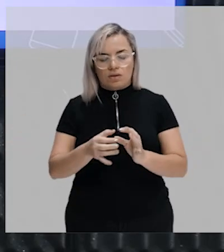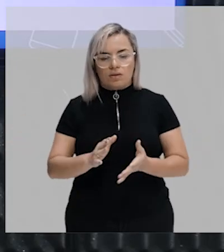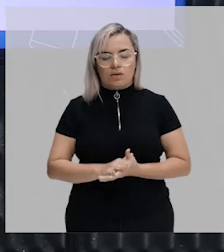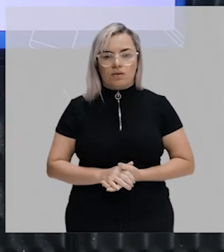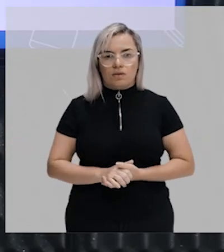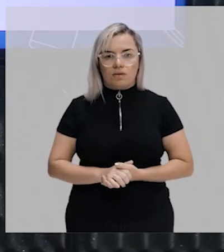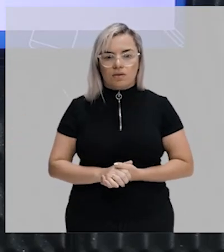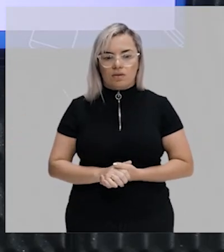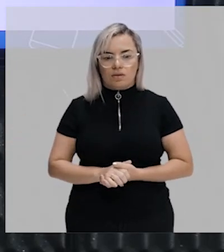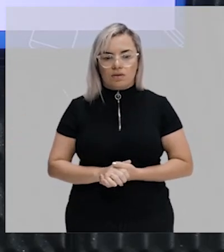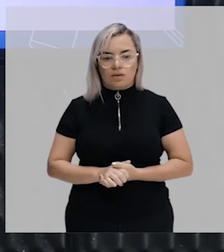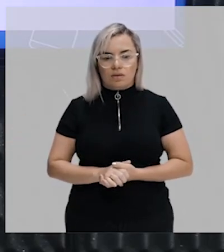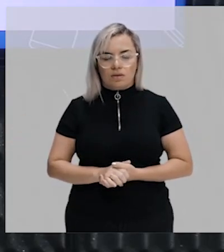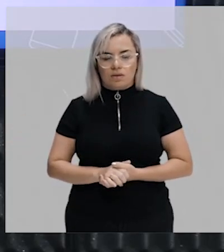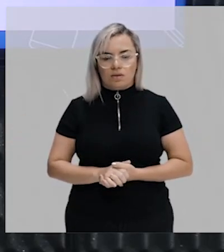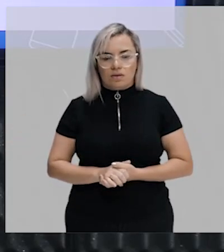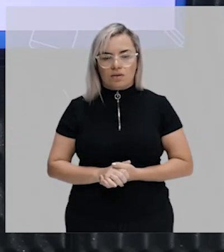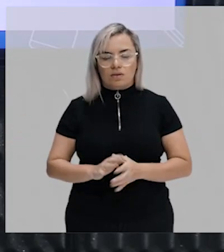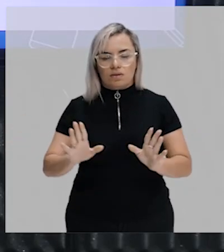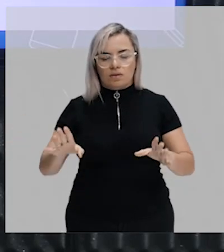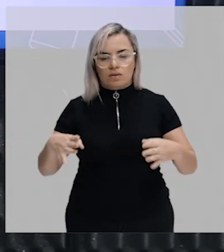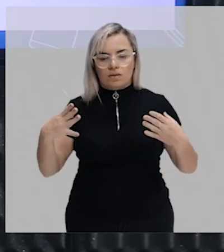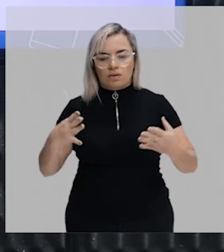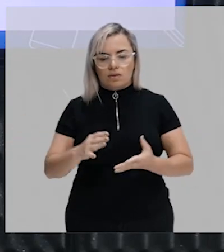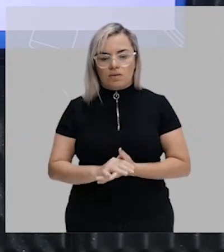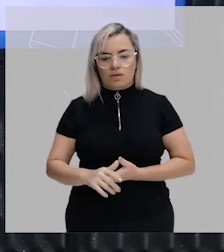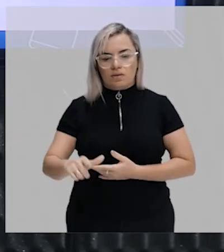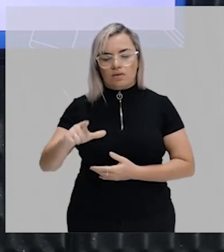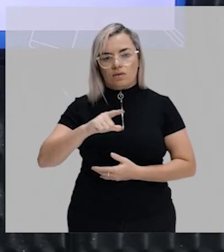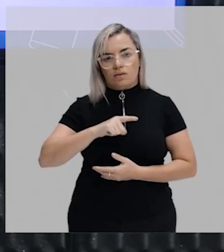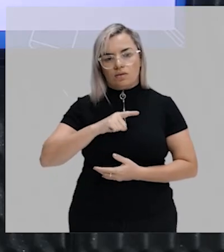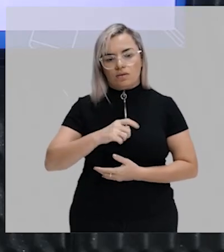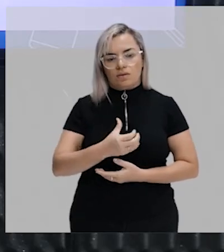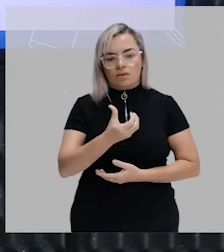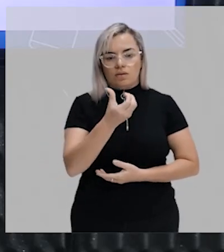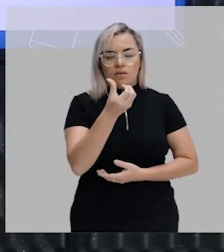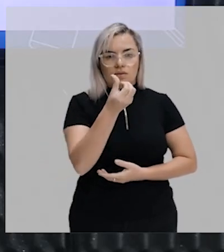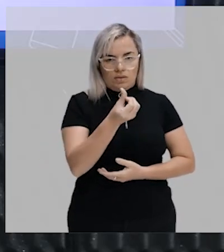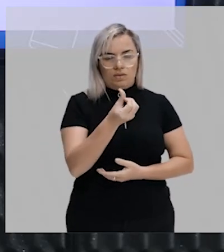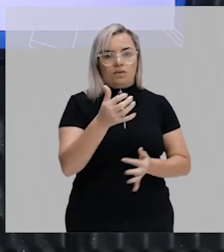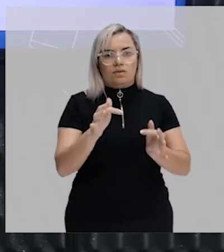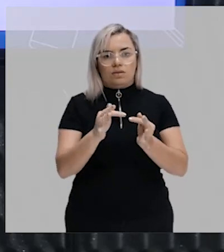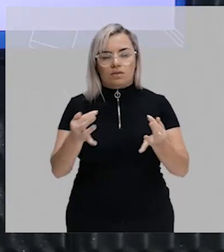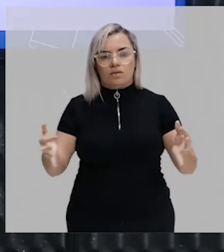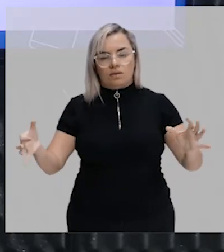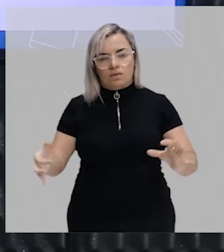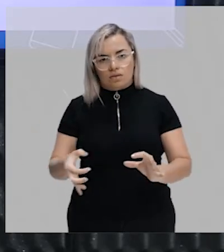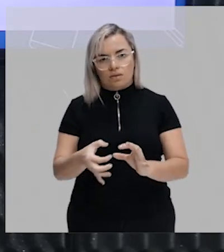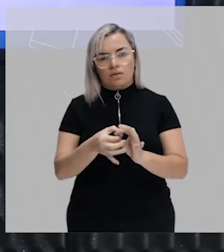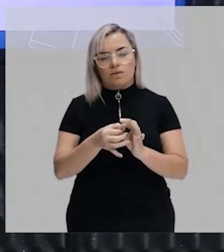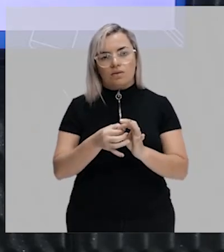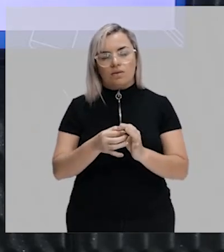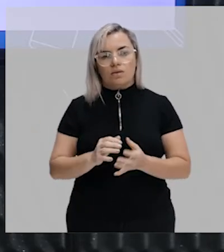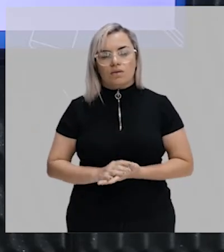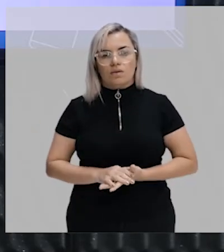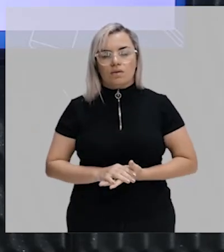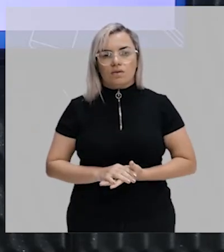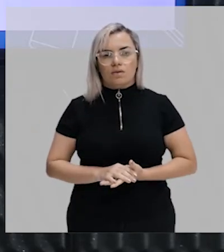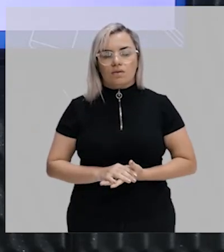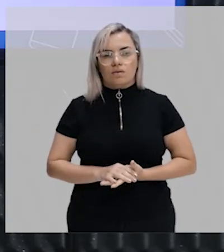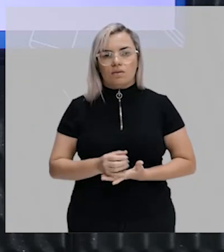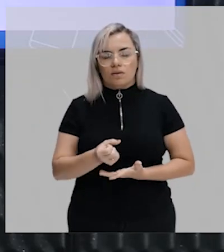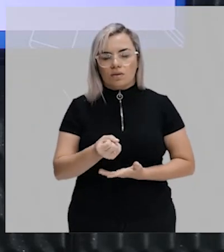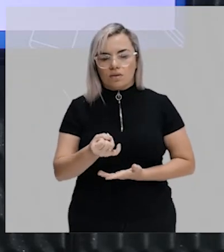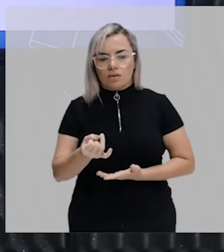para... Observem bem aqui, eu tenho 6 conjunções aqui, certo? Vocês conferiram. Quantas